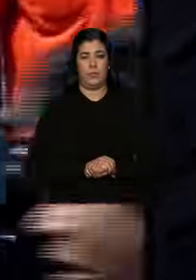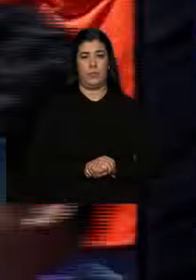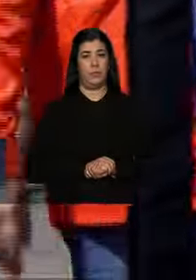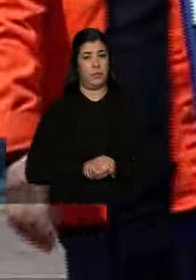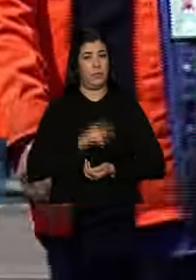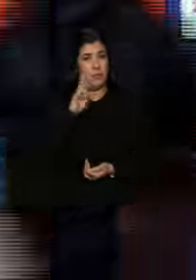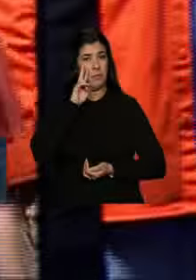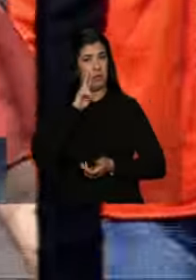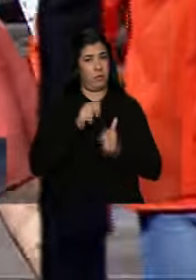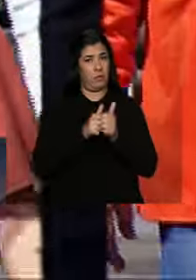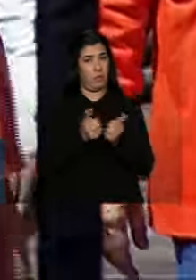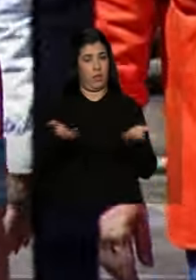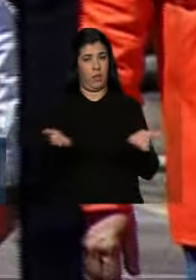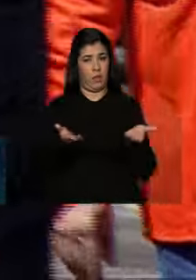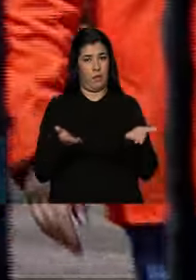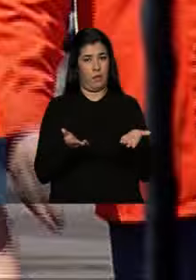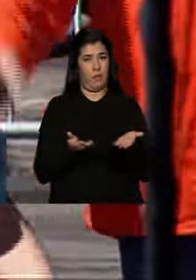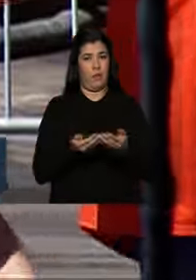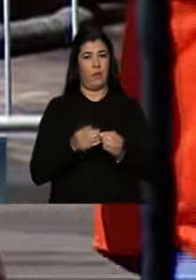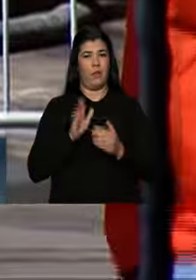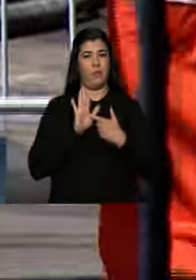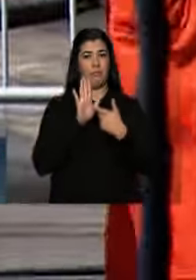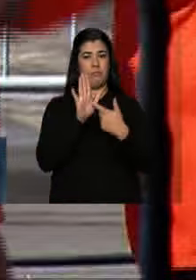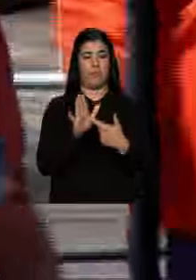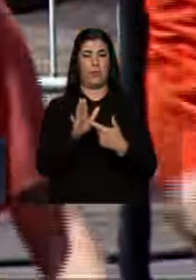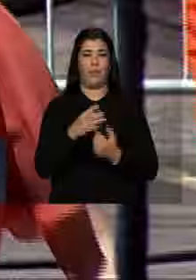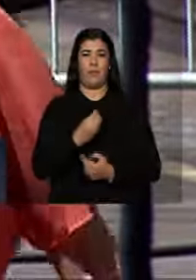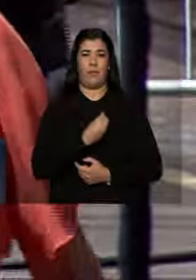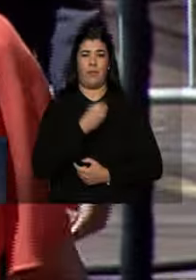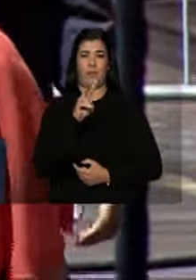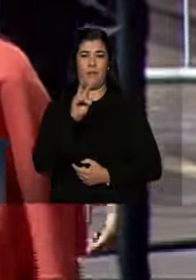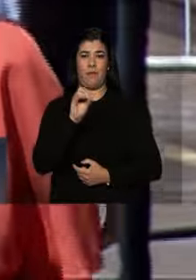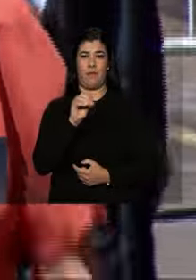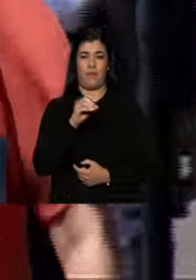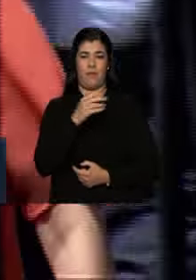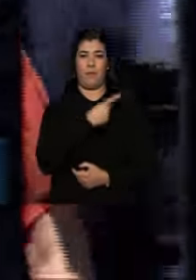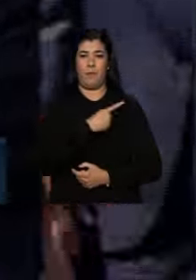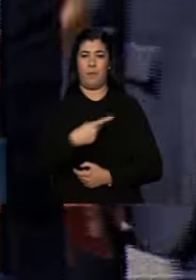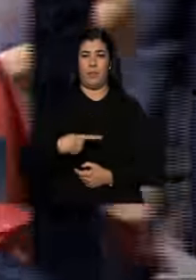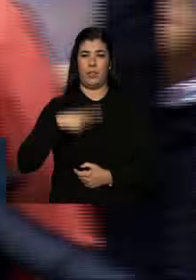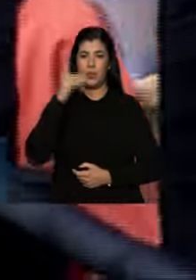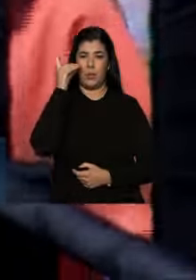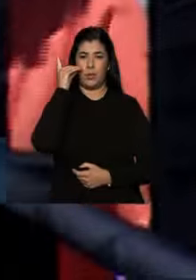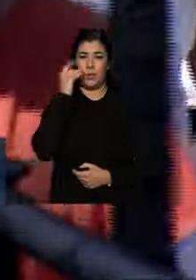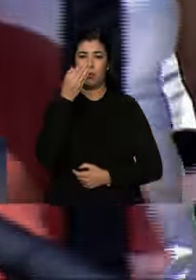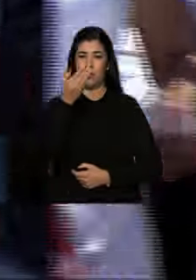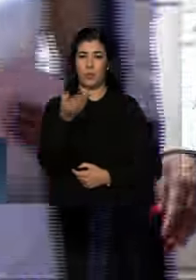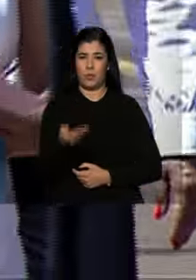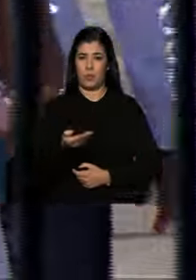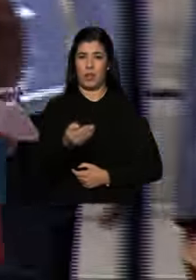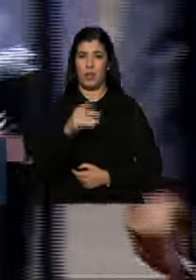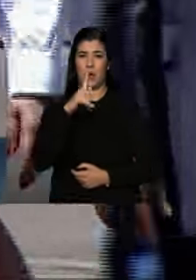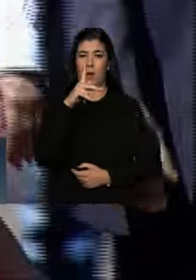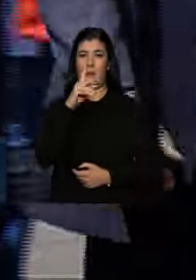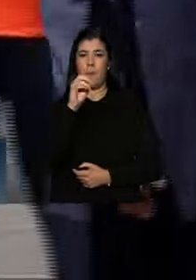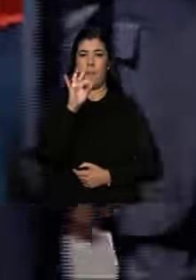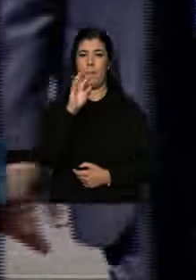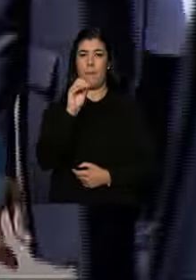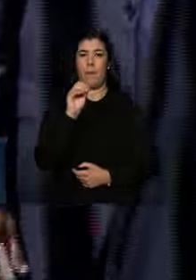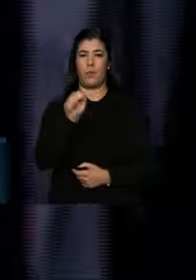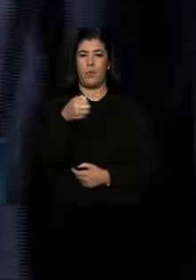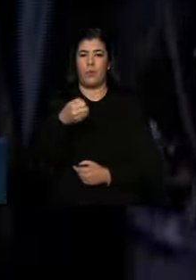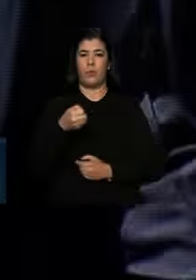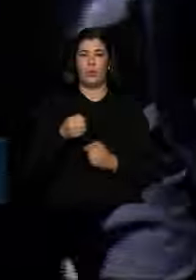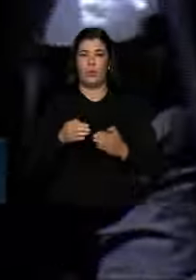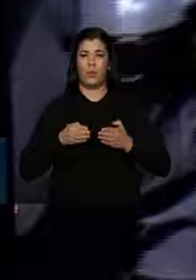Você acompanha imagens ao vivo aqui na NBR da presidenta Dilma Rousseff, que está no porto de Suape, em